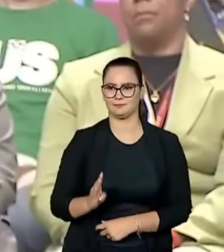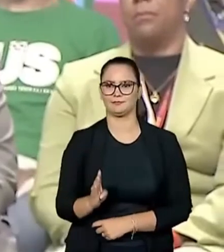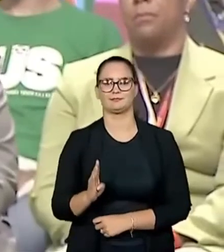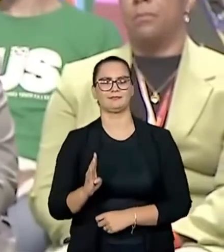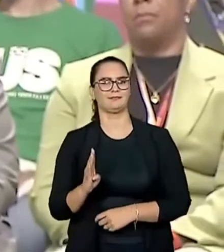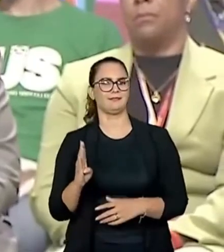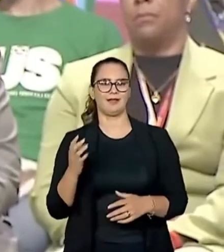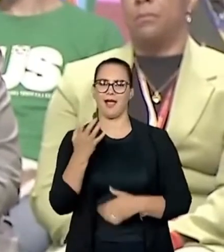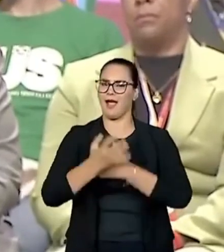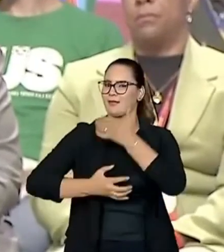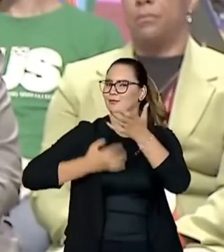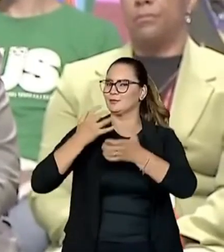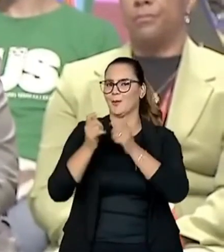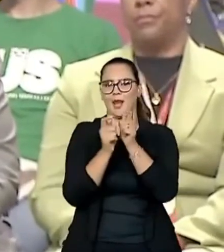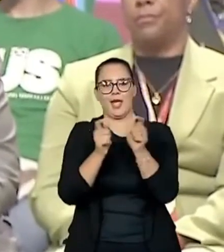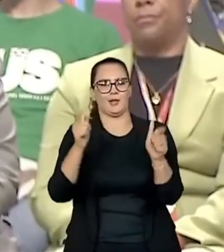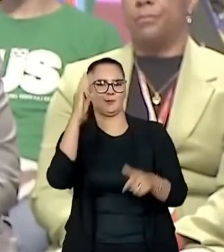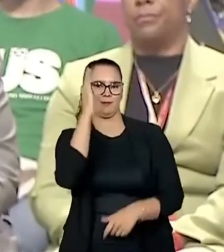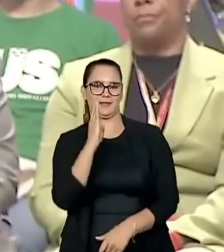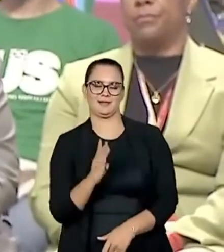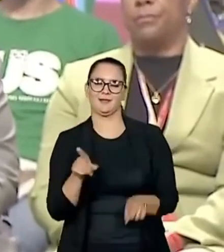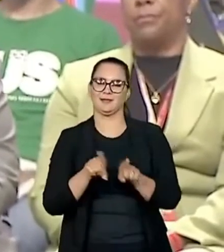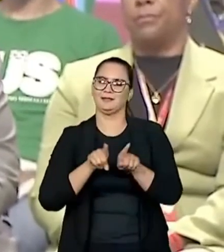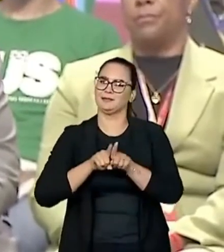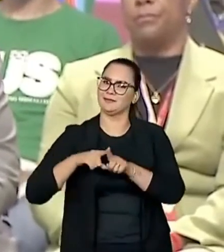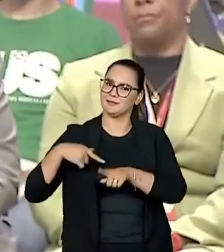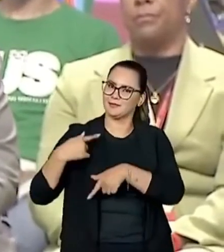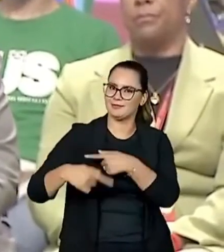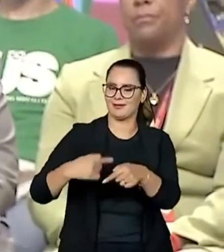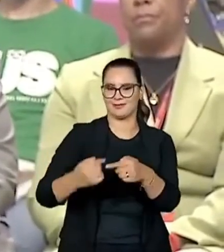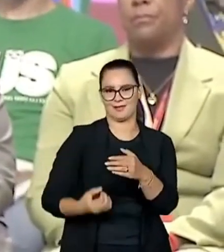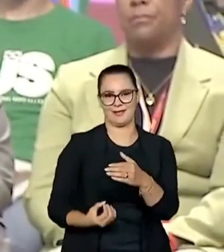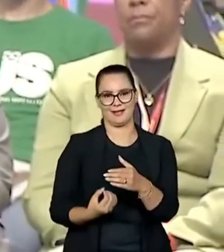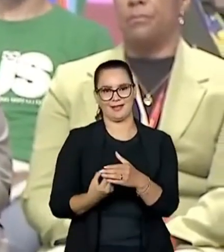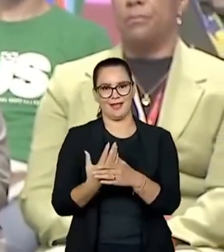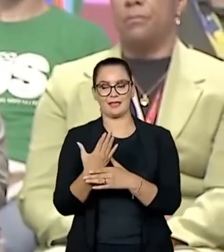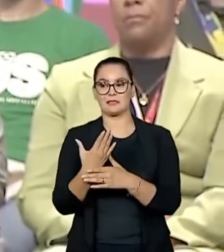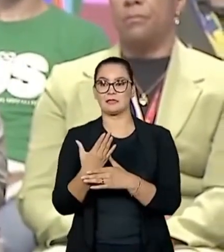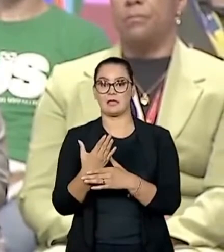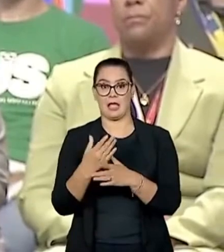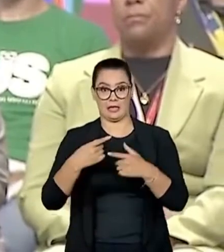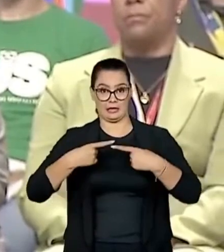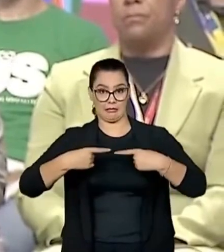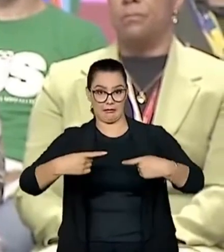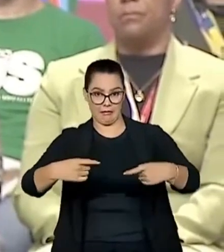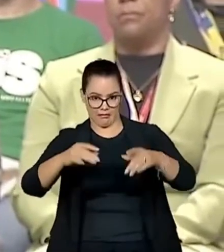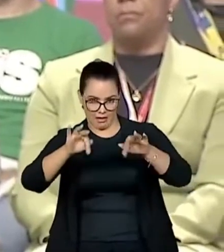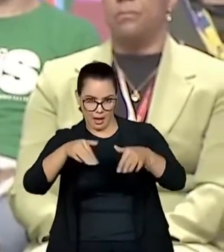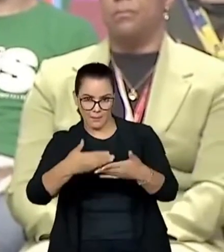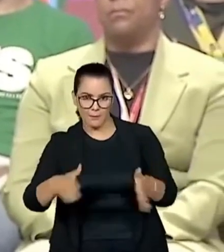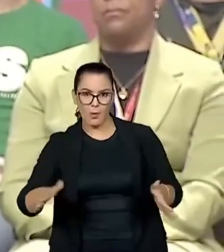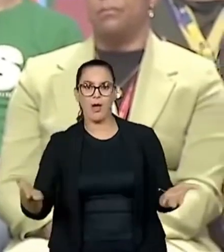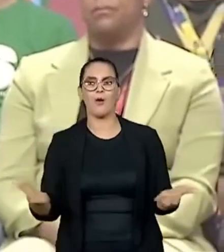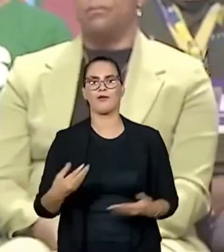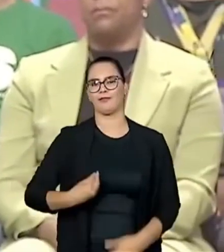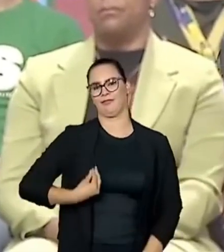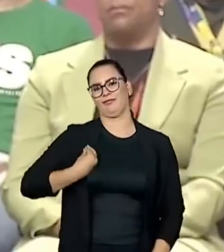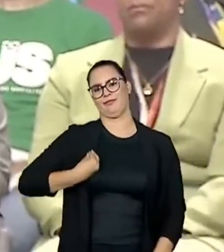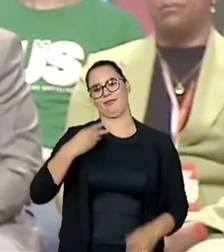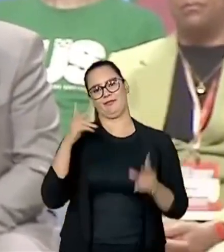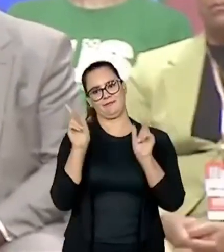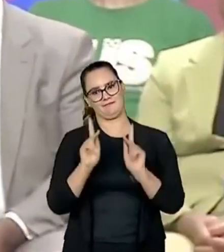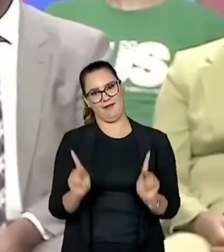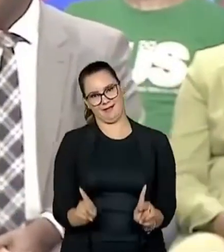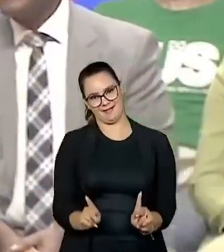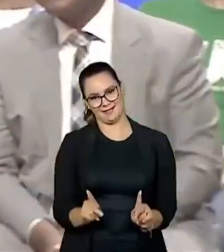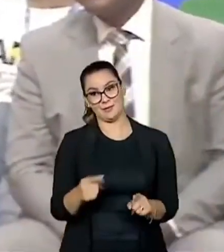dos grandes cantores no Brasil e é a geração que nasceu com o fim da guerra e nós vivemos em paz até hoje. Porque